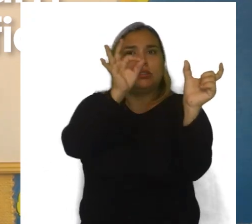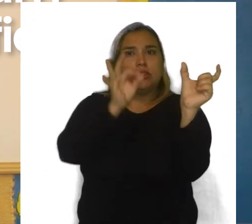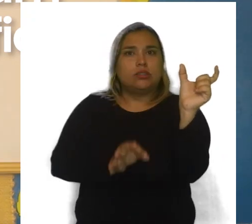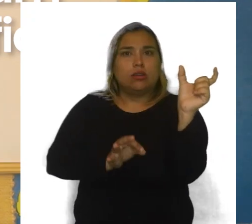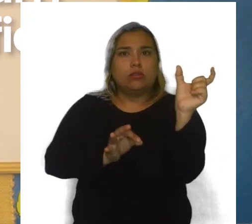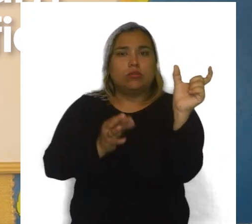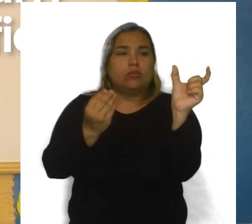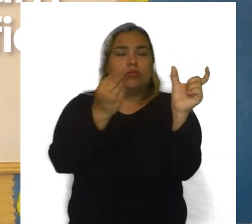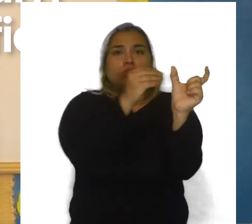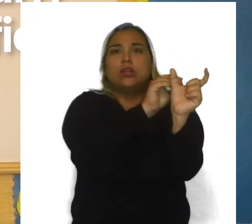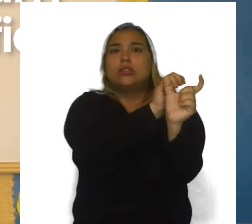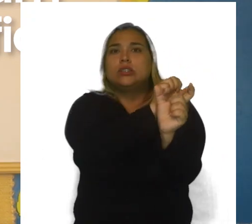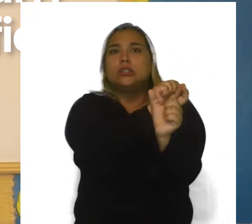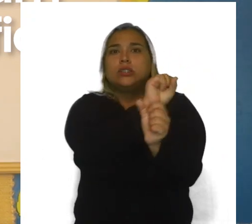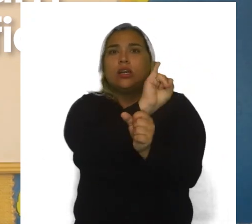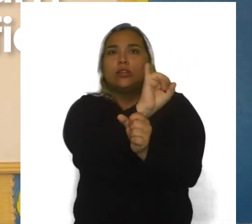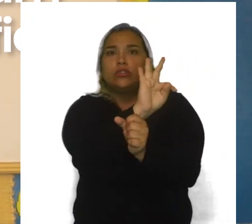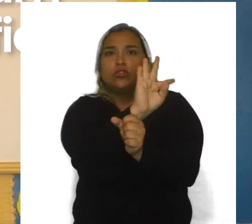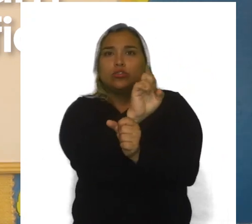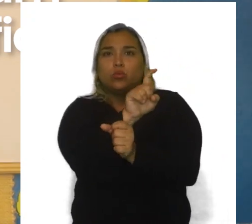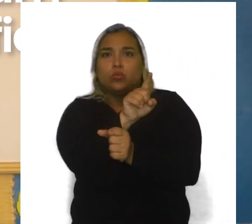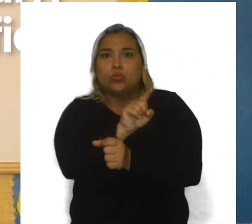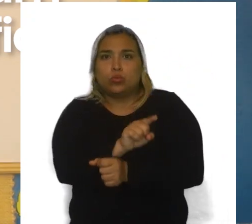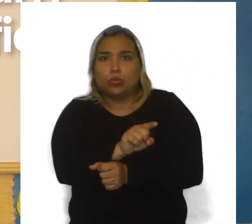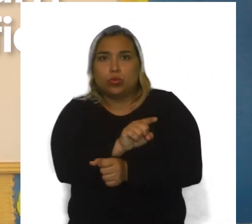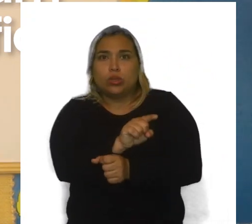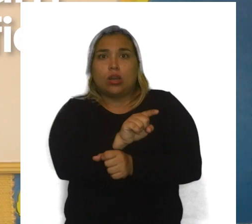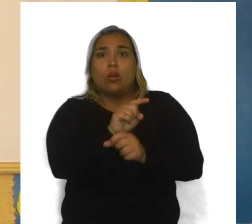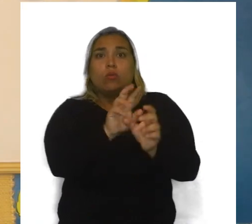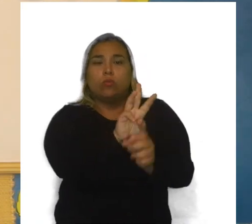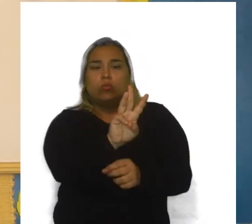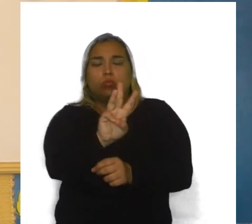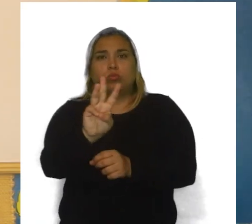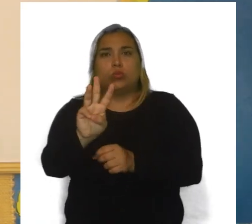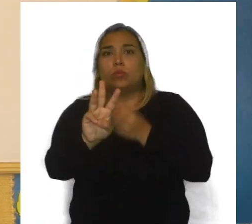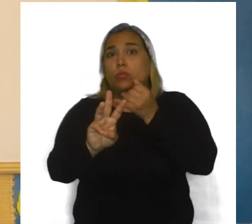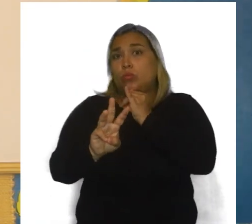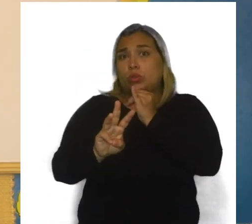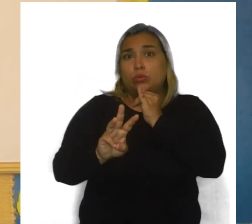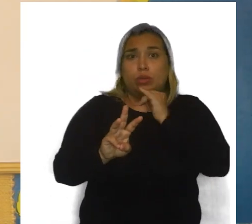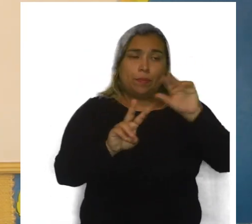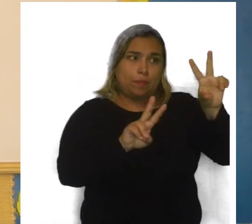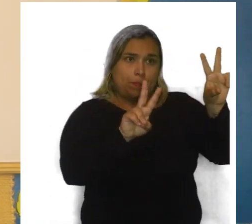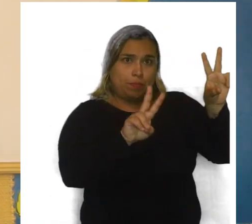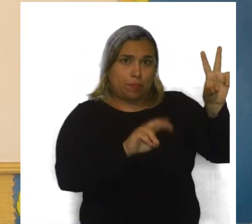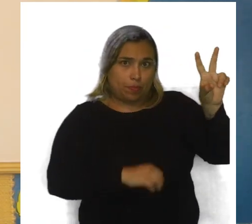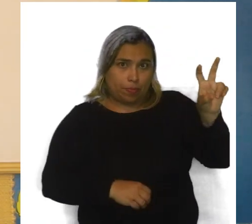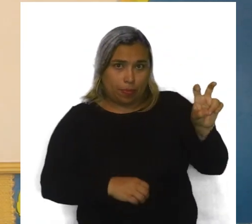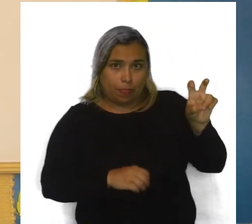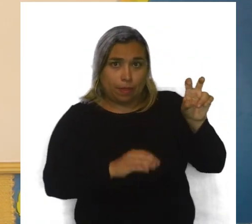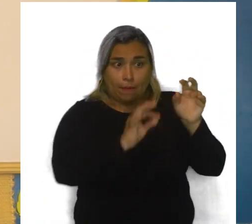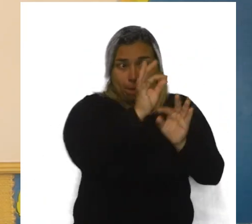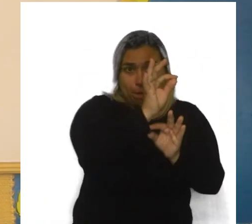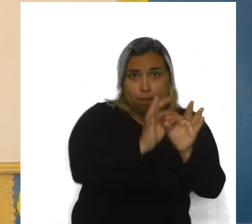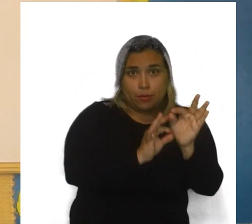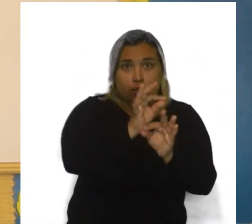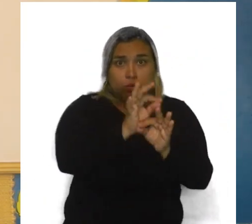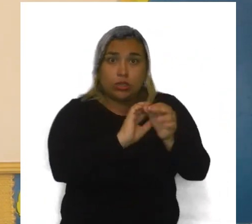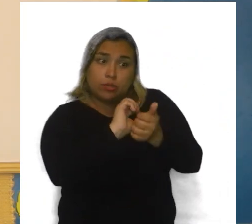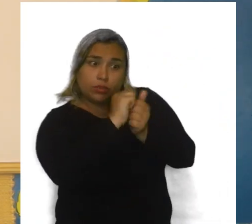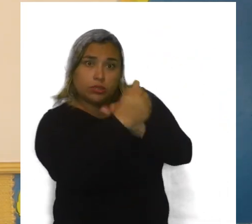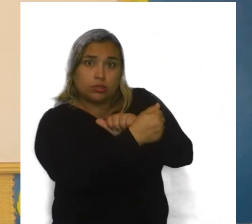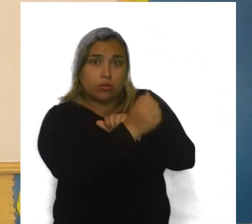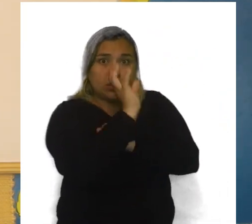palavra, site, e o endereço do site. Exemplo, abre aspas, plano de adaptação